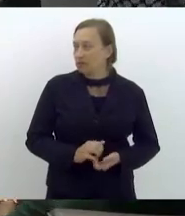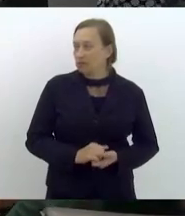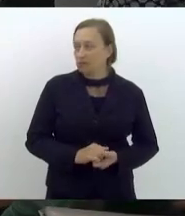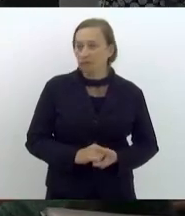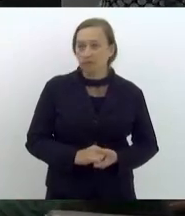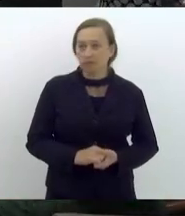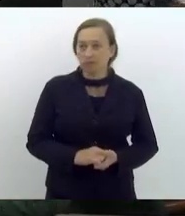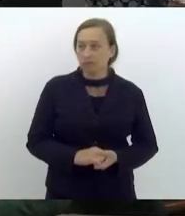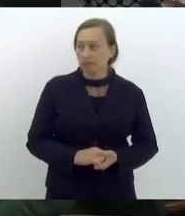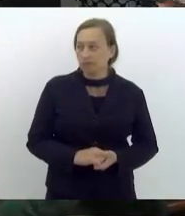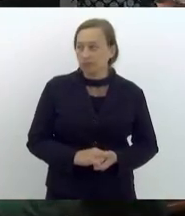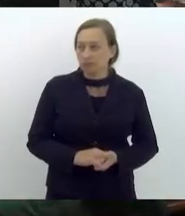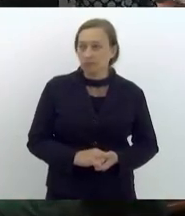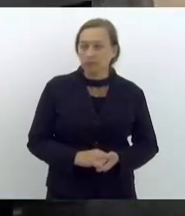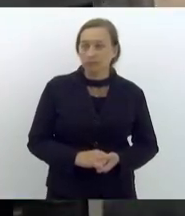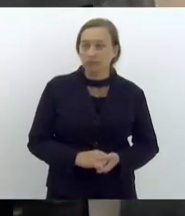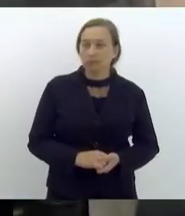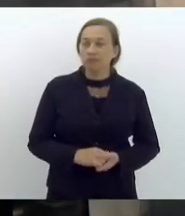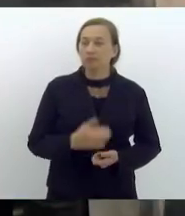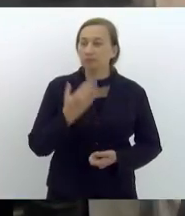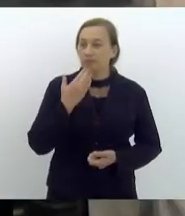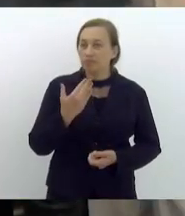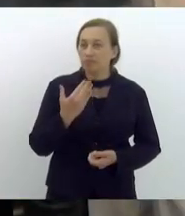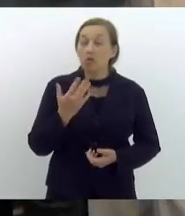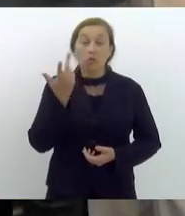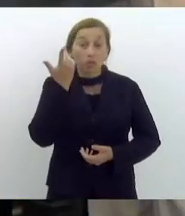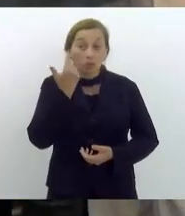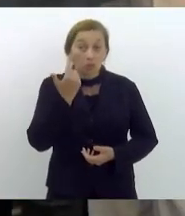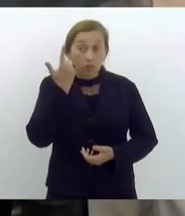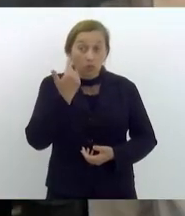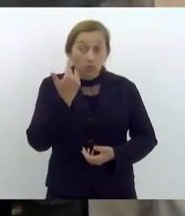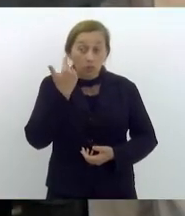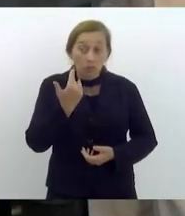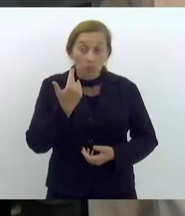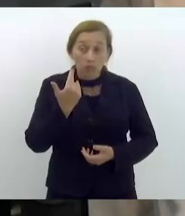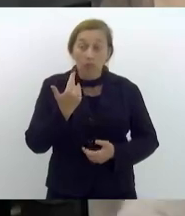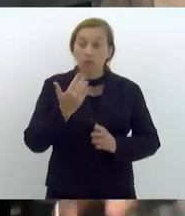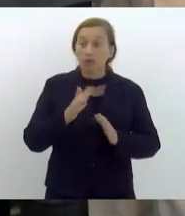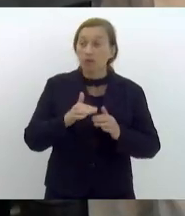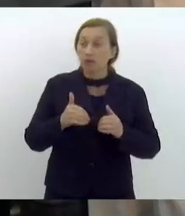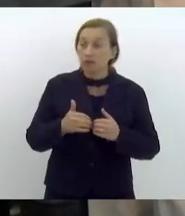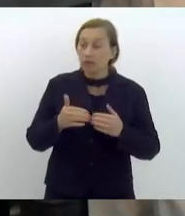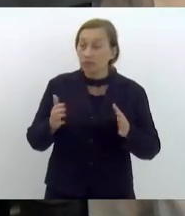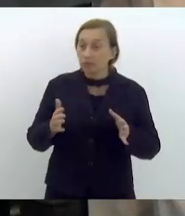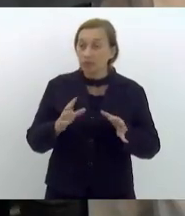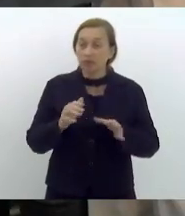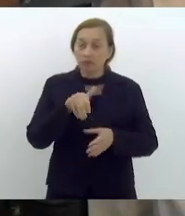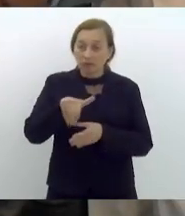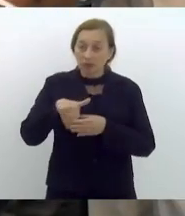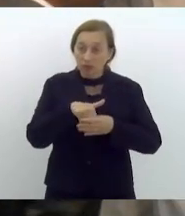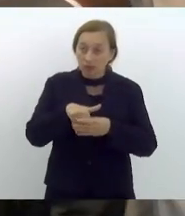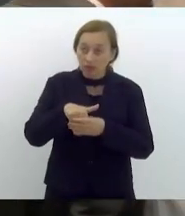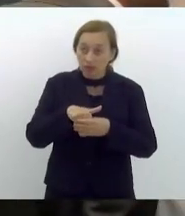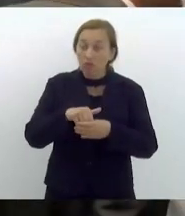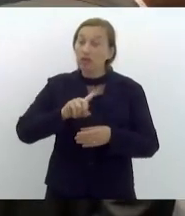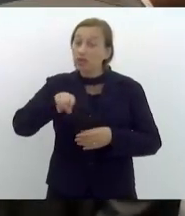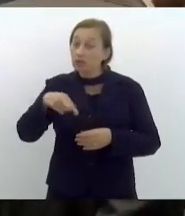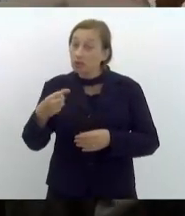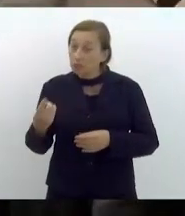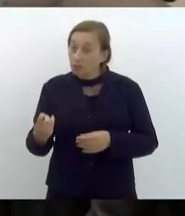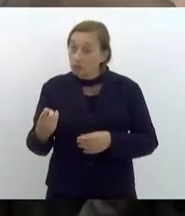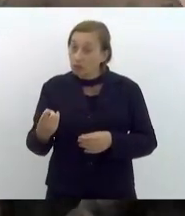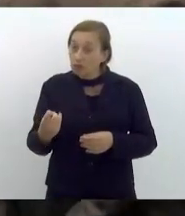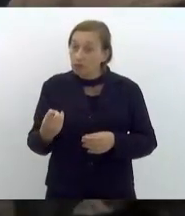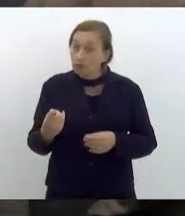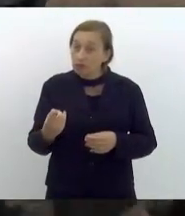o que vossa excelência tá sugerindo porque normalmente encaminhamento abre para votação aí abre a votação e